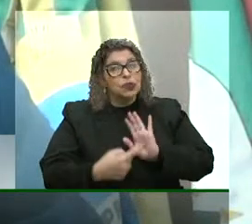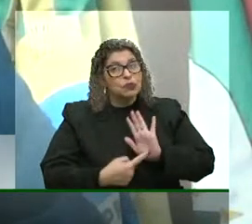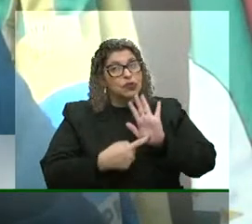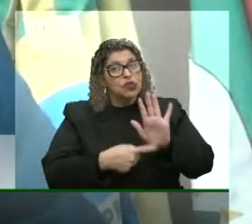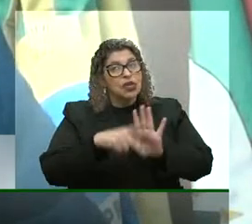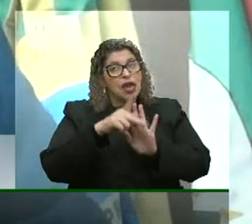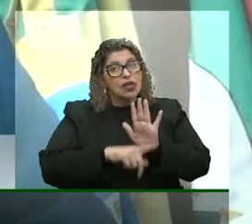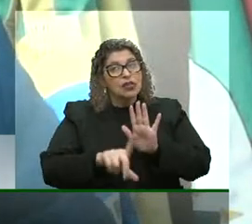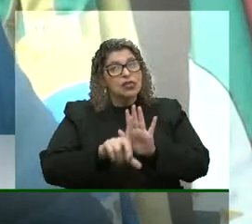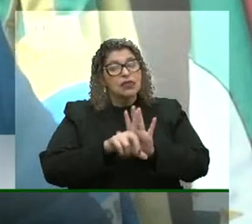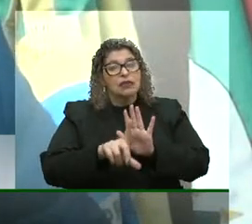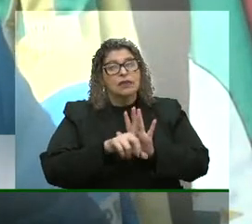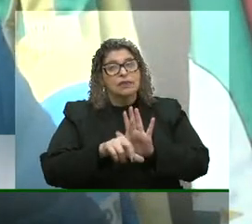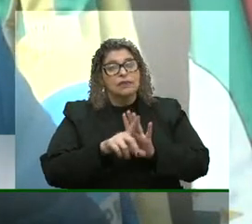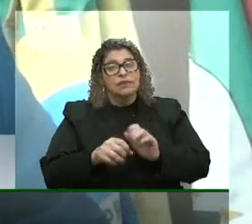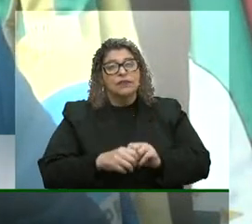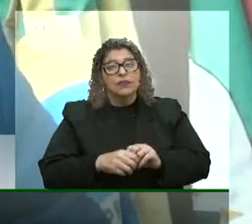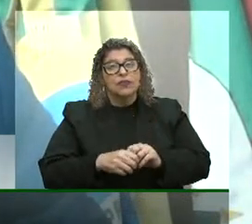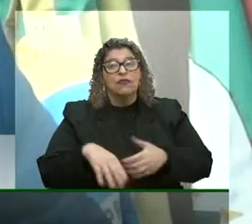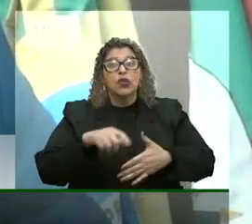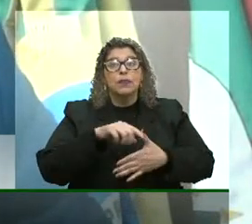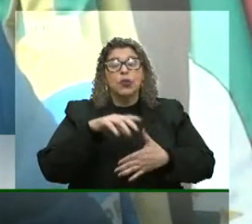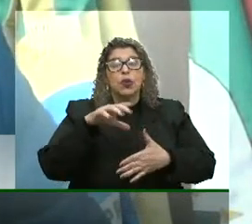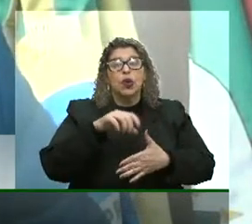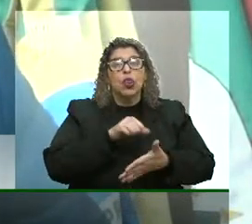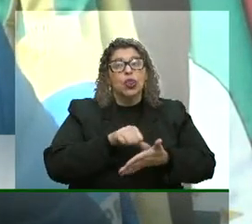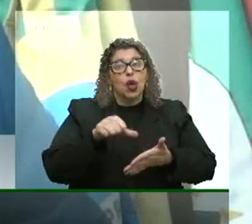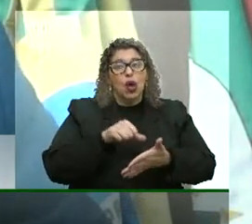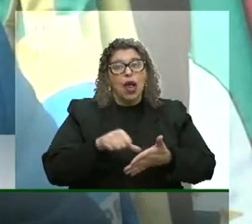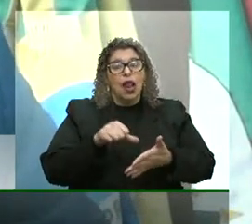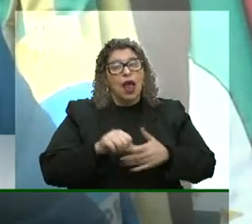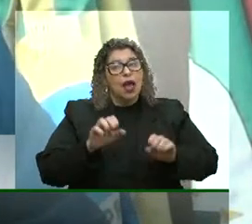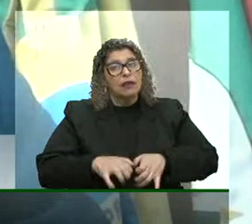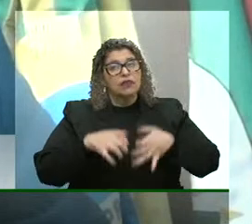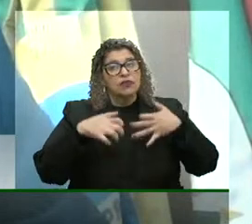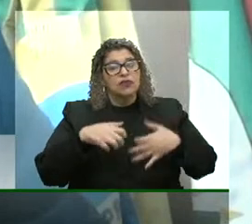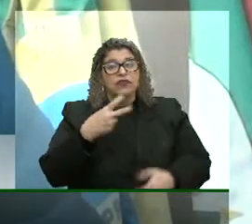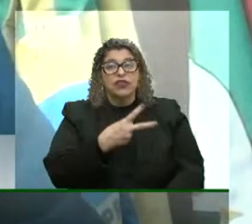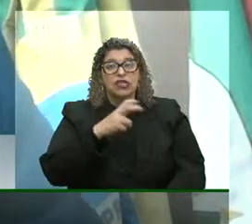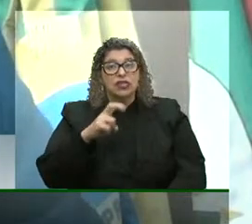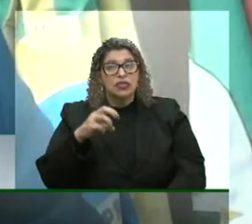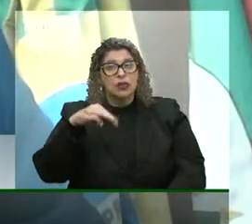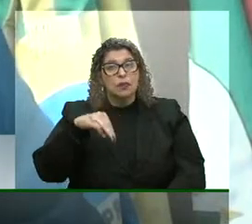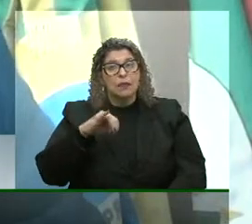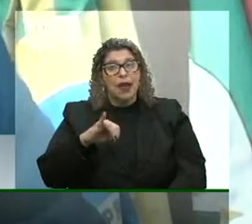de lei. Foi protocolado nesta casa, no dia 25 de maio, sob o número